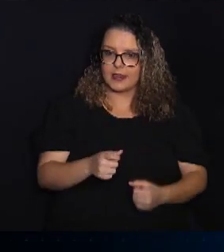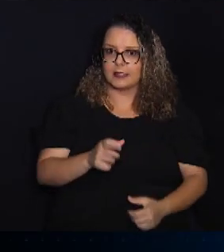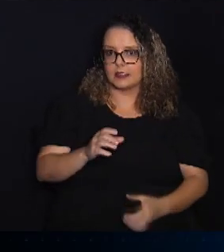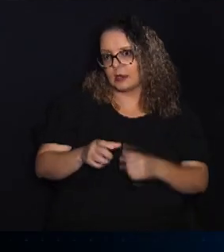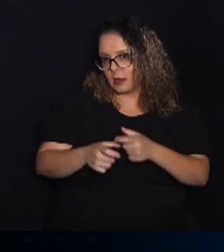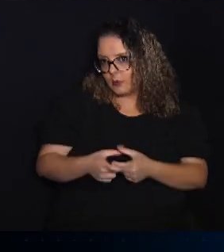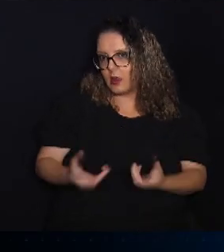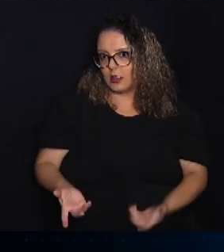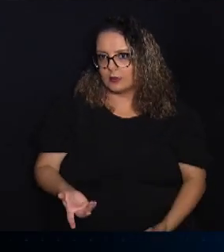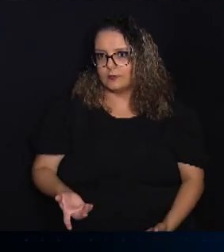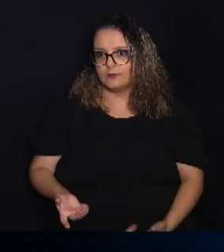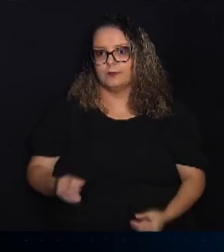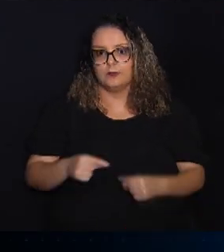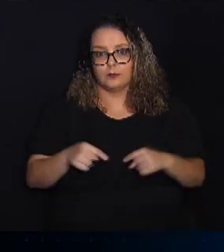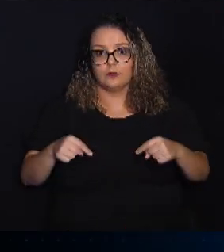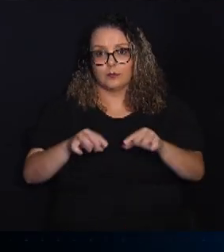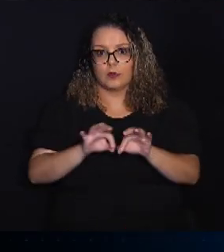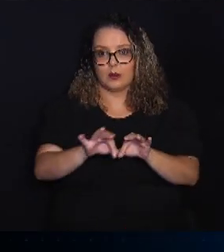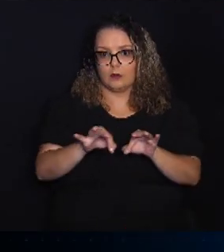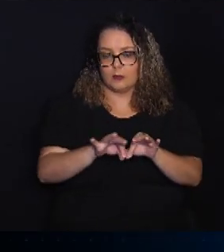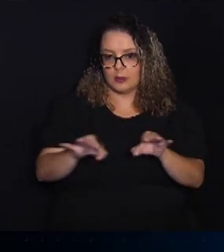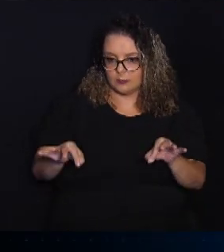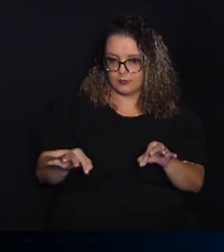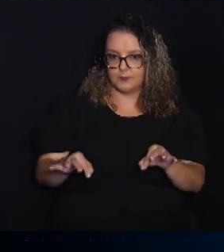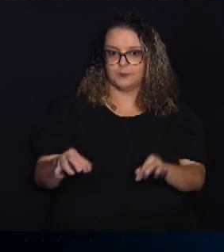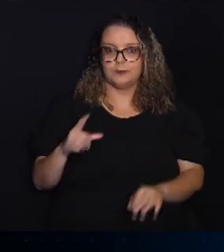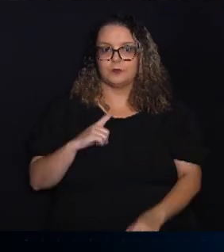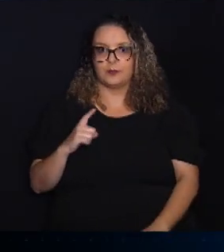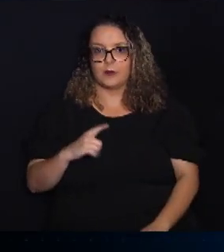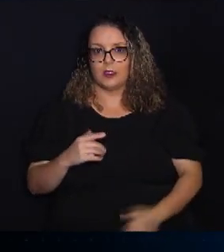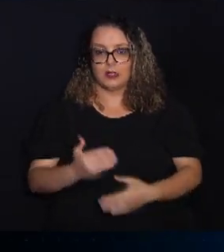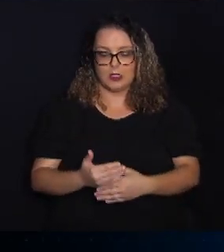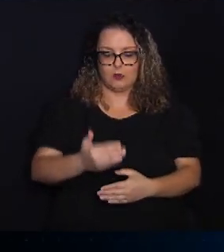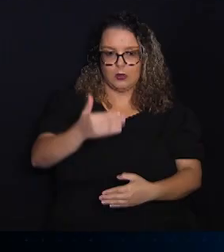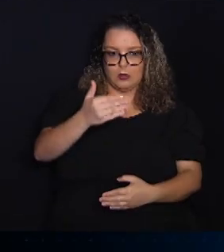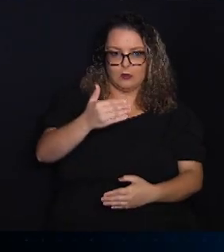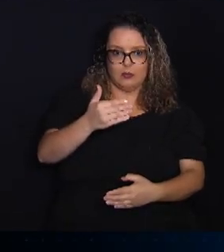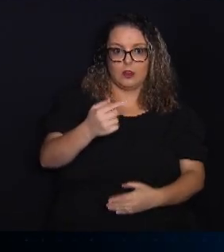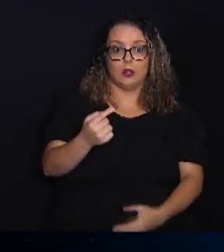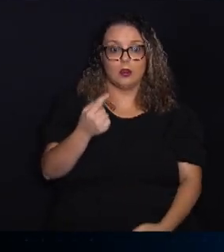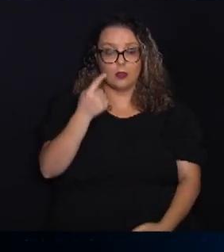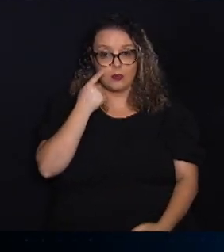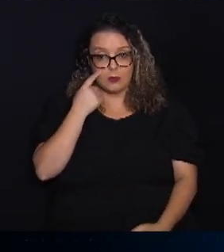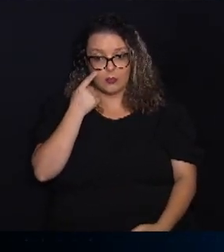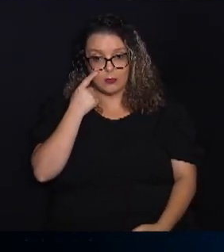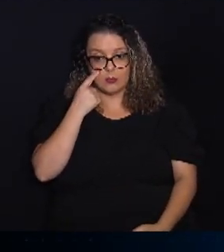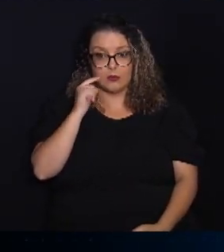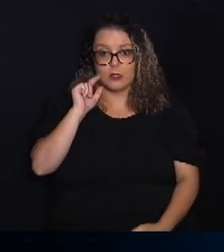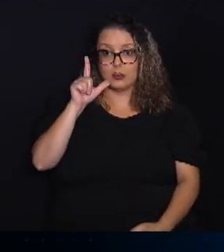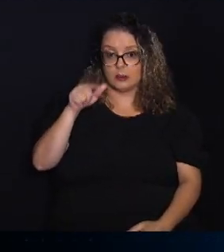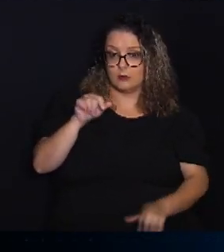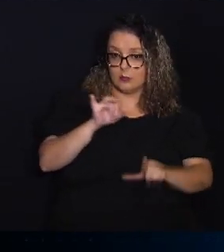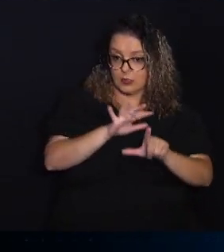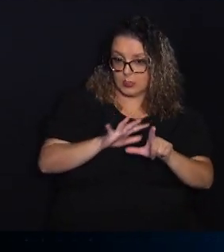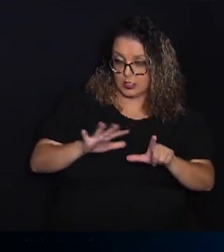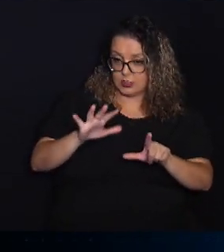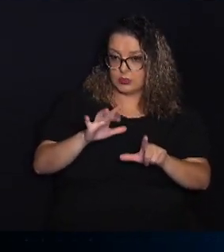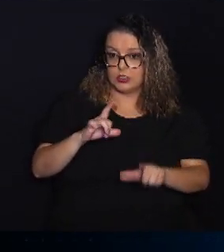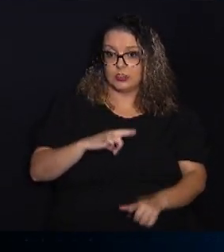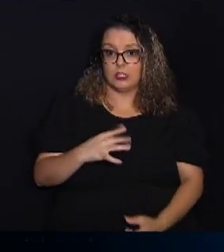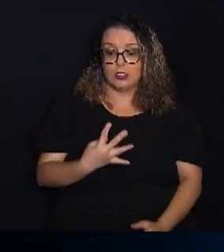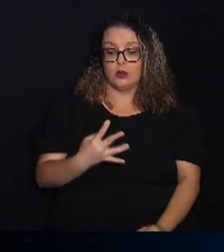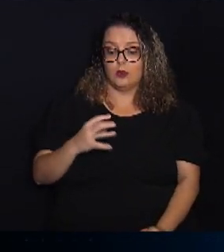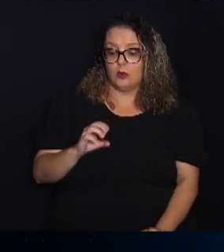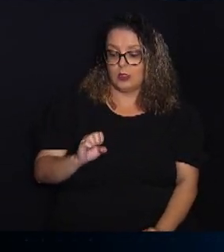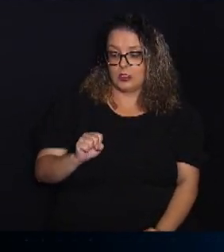bola, entendeu? E o erro também. Então a quadra ela tem as dimensões, ela tem uma parte da frente que vocês vão ver em imagens